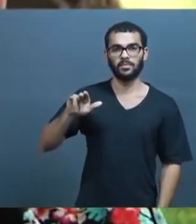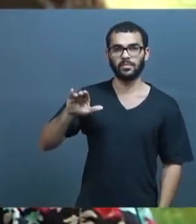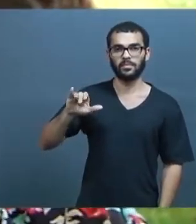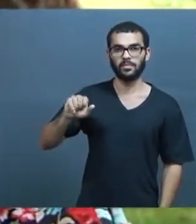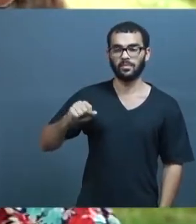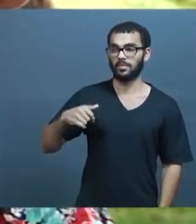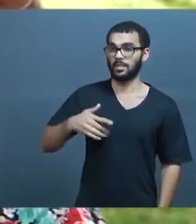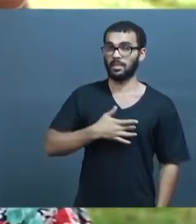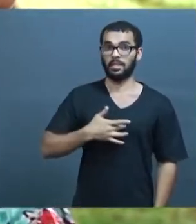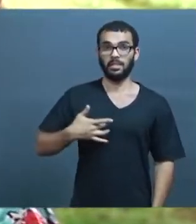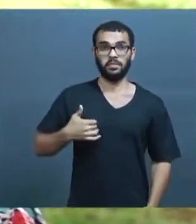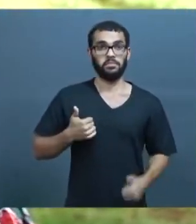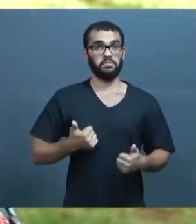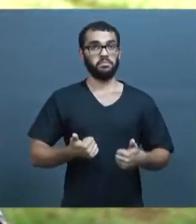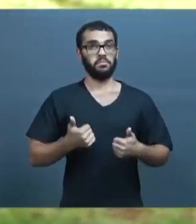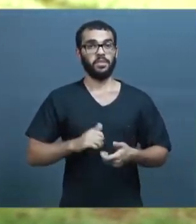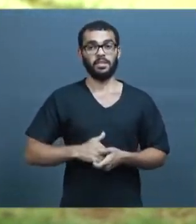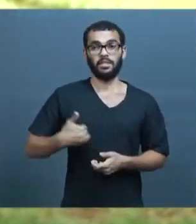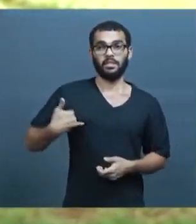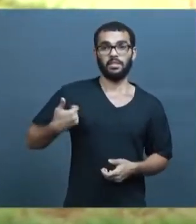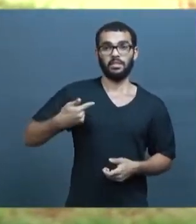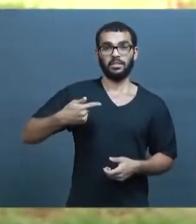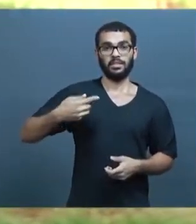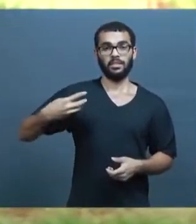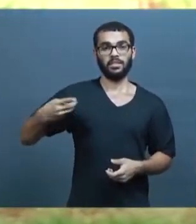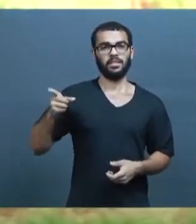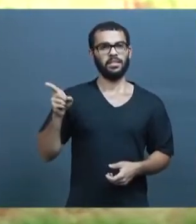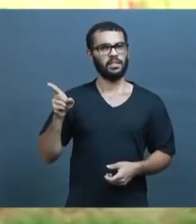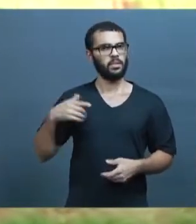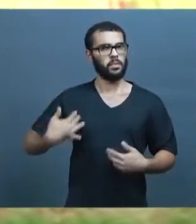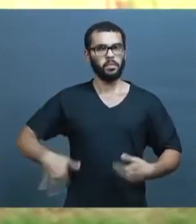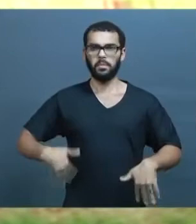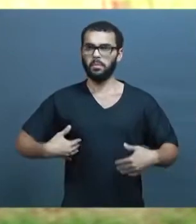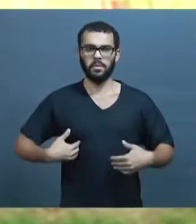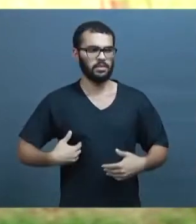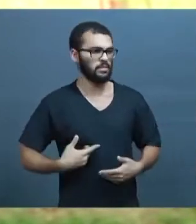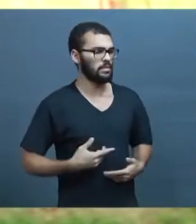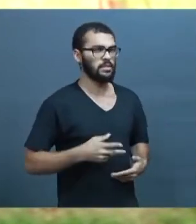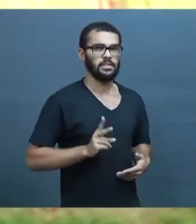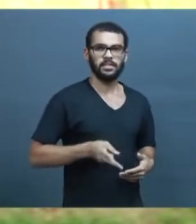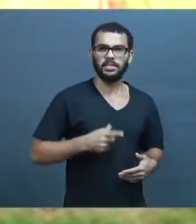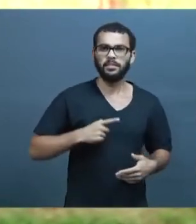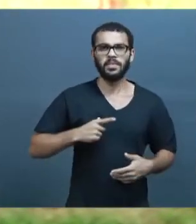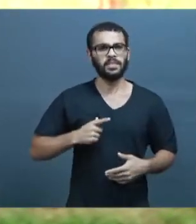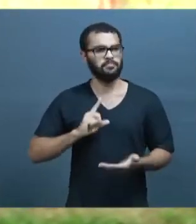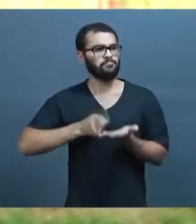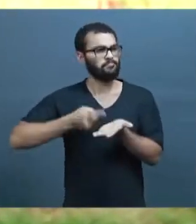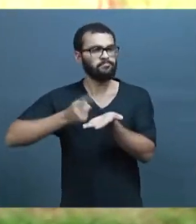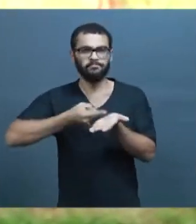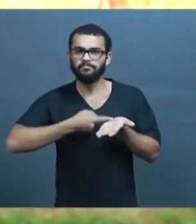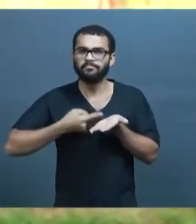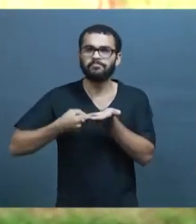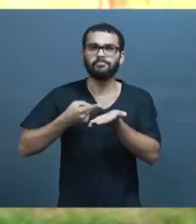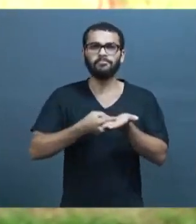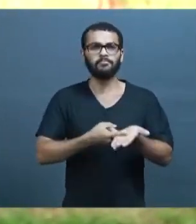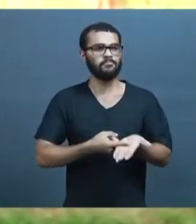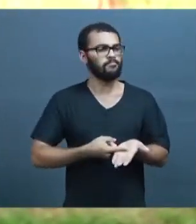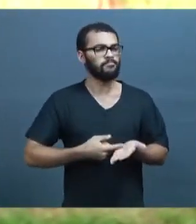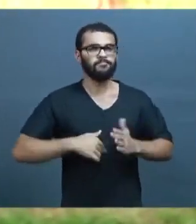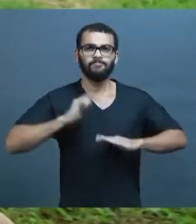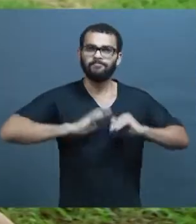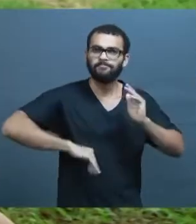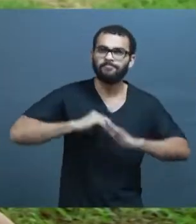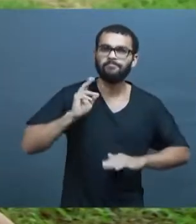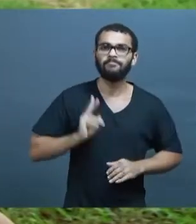saúde. Aos 73 anos de idade, ela não para. Todo dia tem algum compromisso ou alguma atividade para